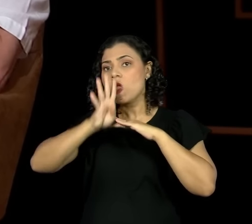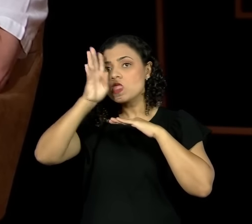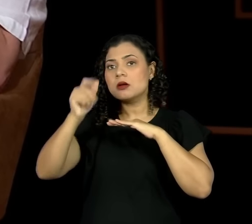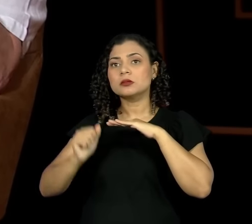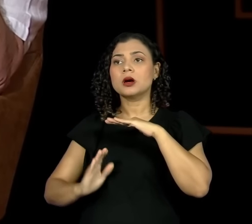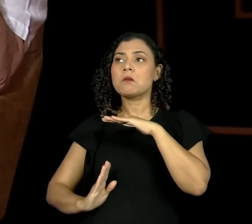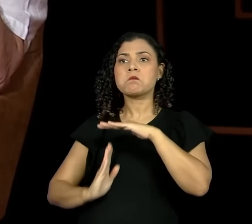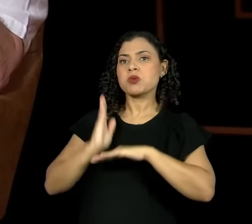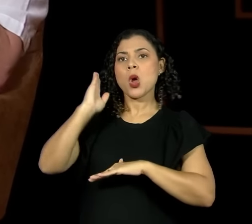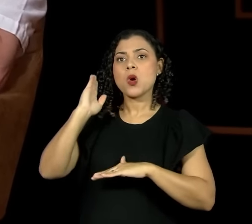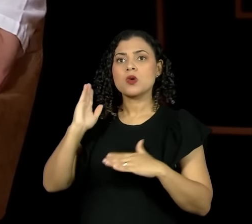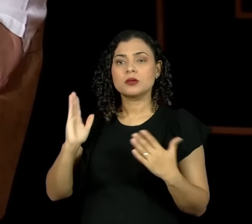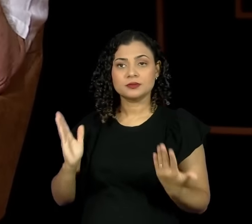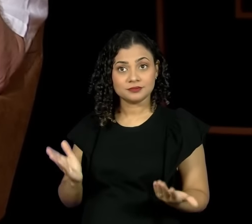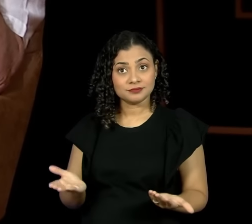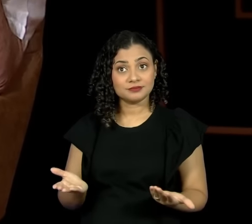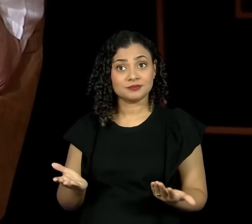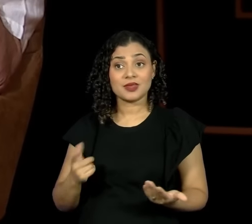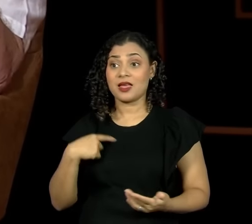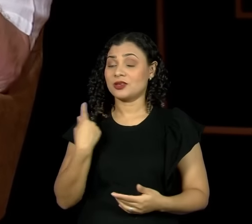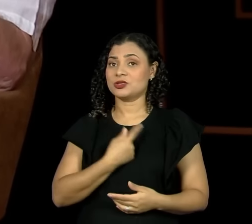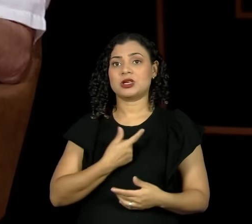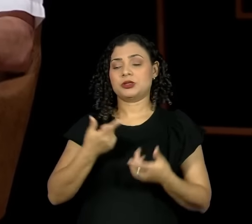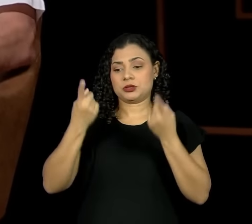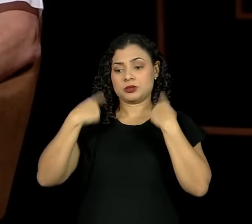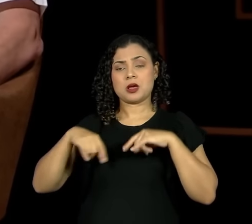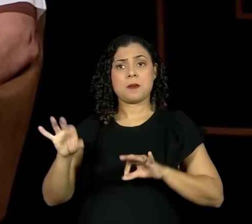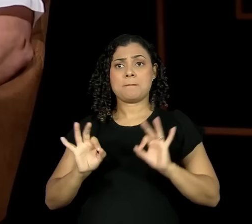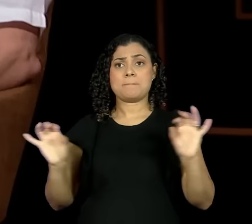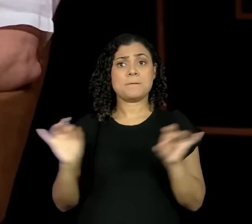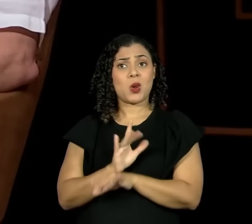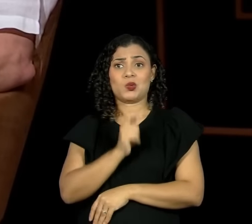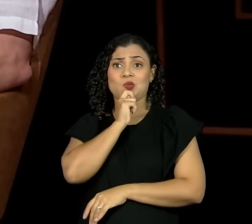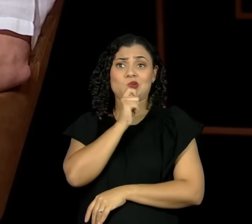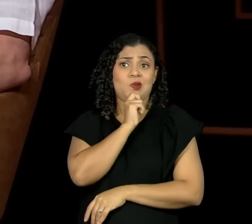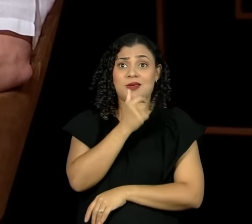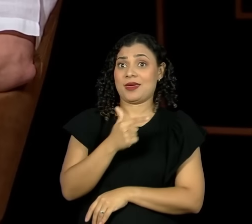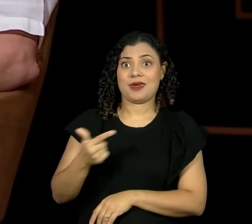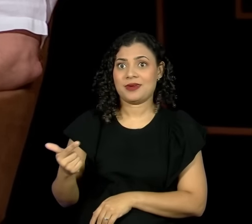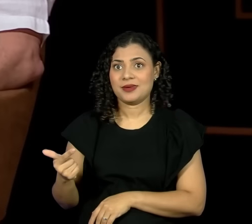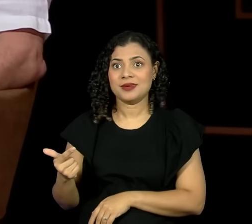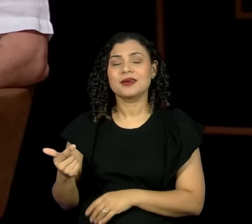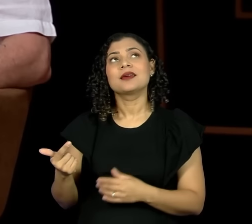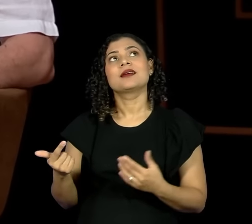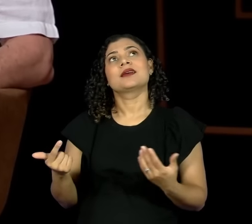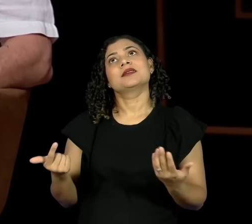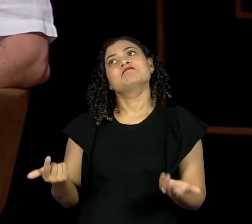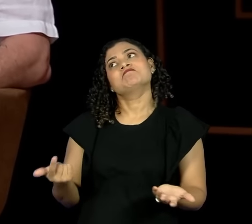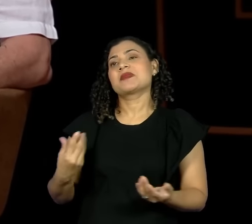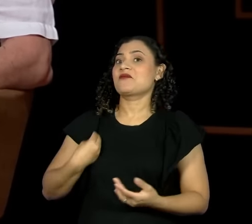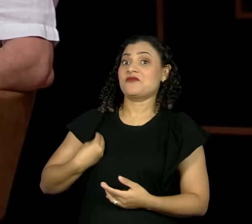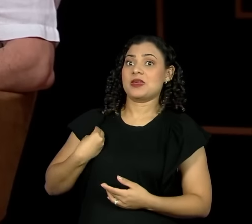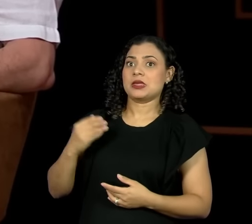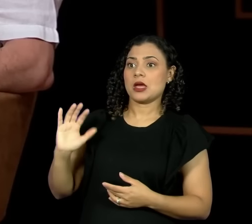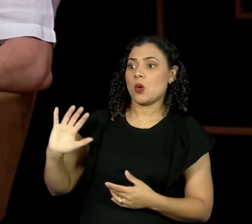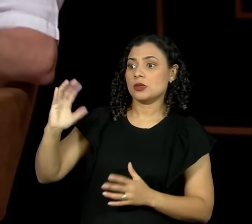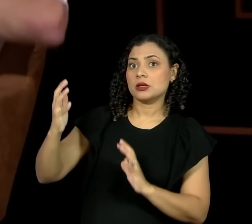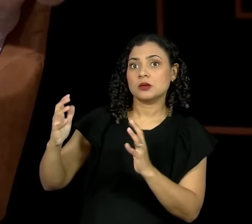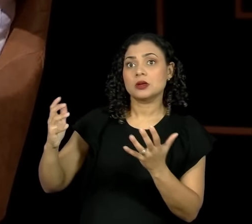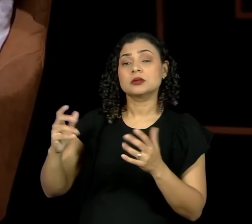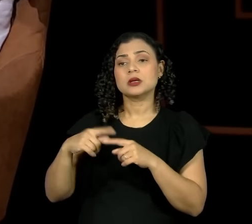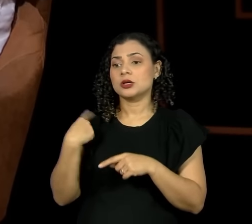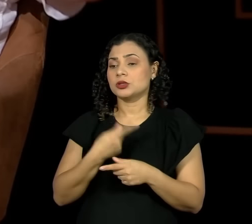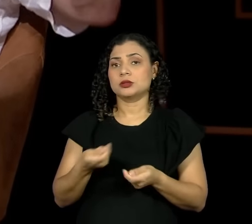a gente não é uma coisa programada né coisas que acontecem na nossa vida a gente não tem como